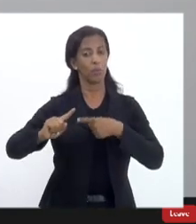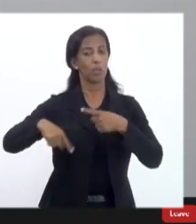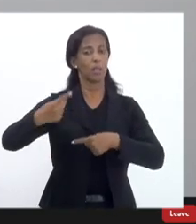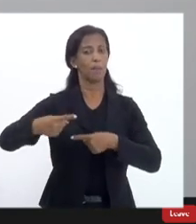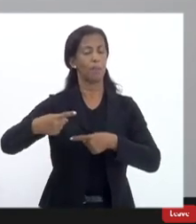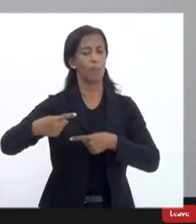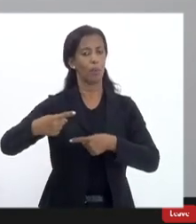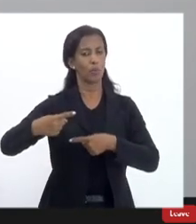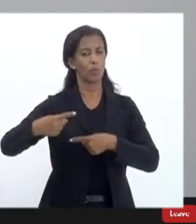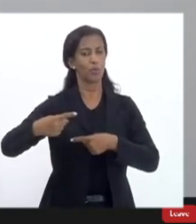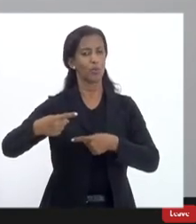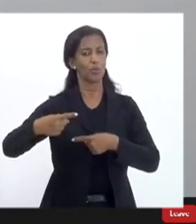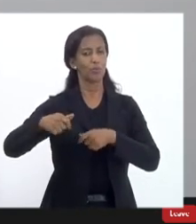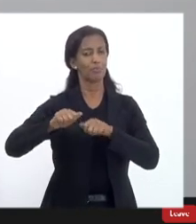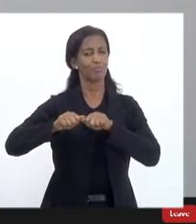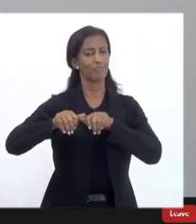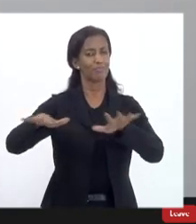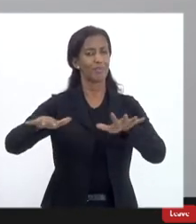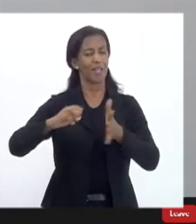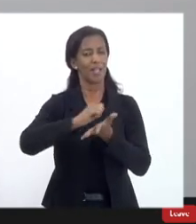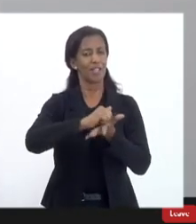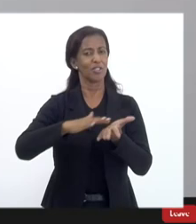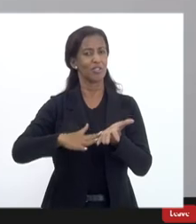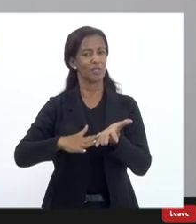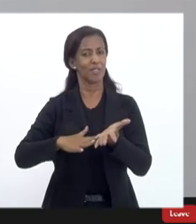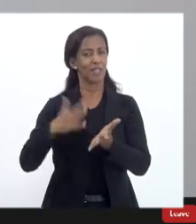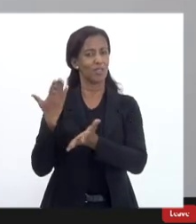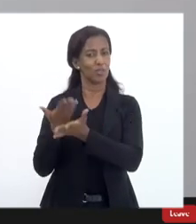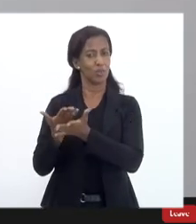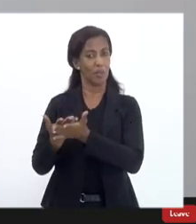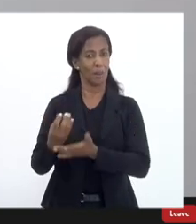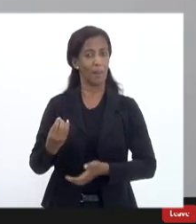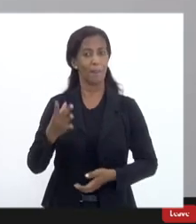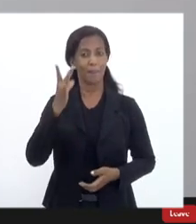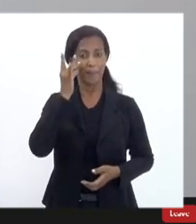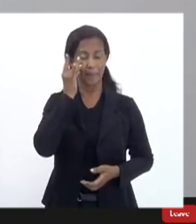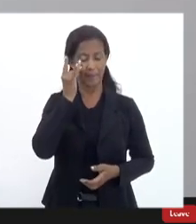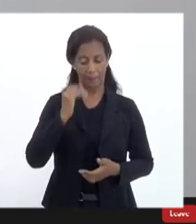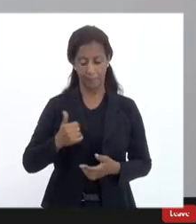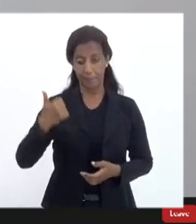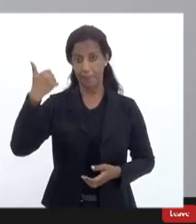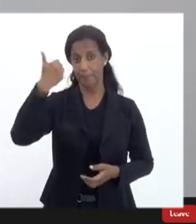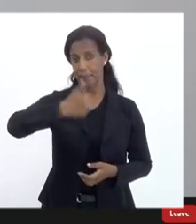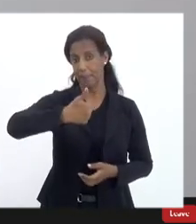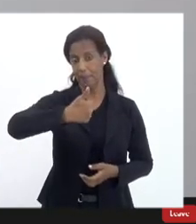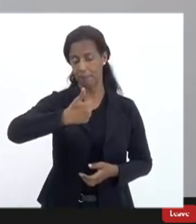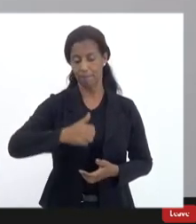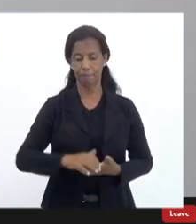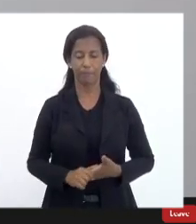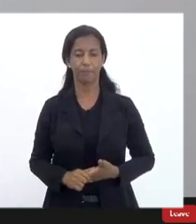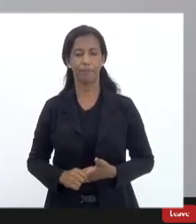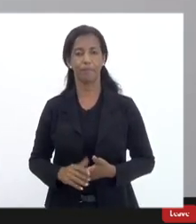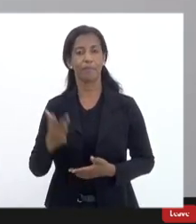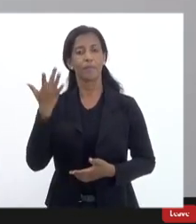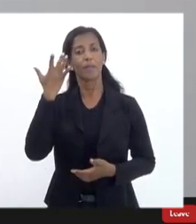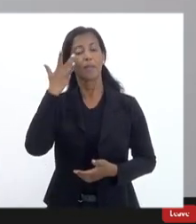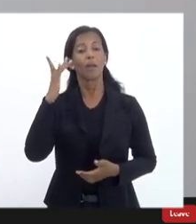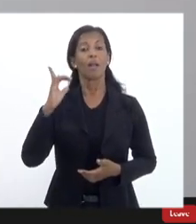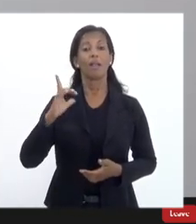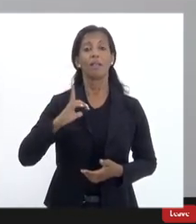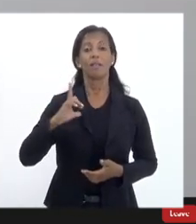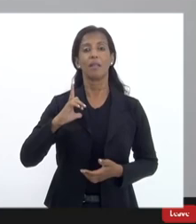pandemia à atividade educacional, às atividades escolares presenciais. O primeiro deles, eu acho que tem a ver com